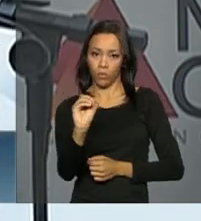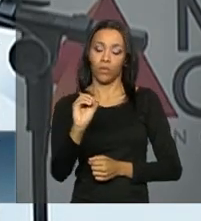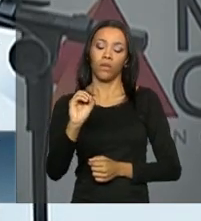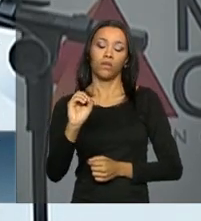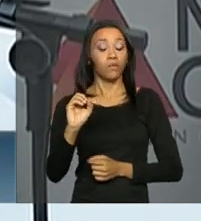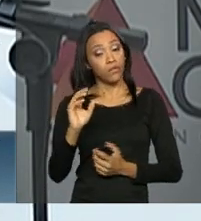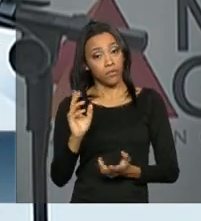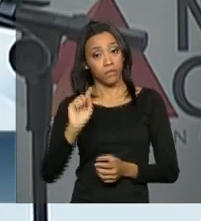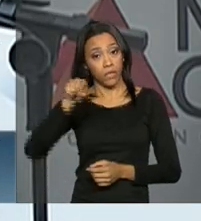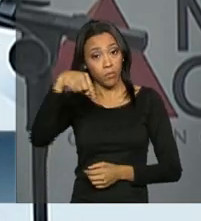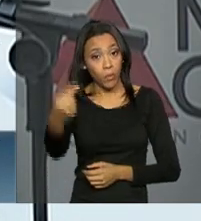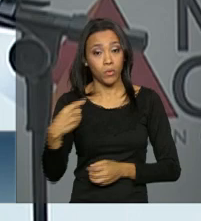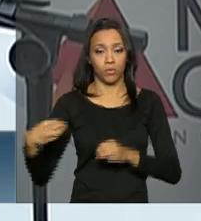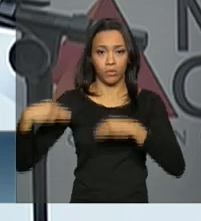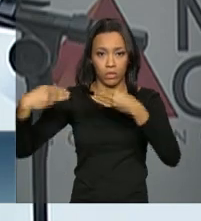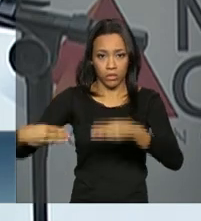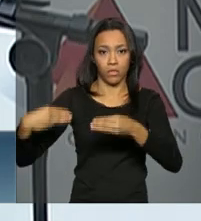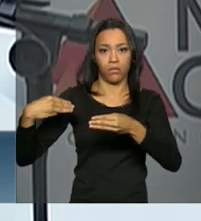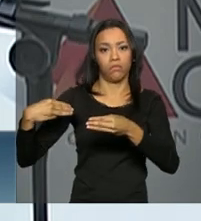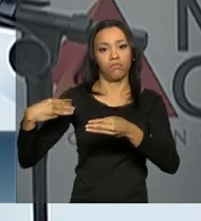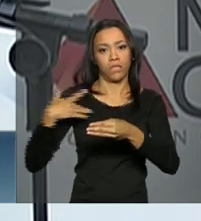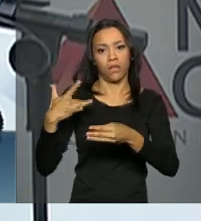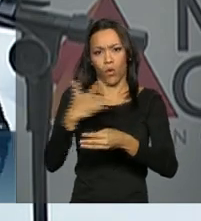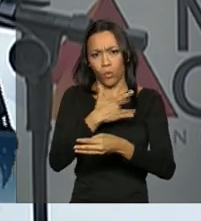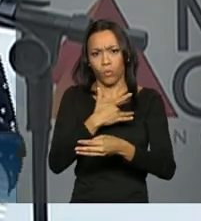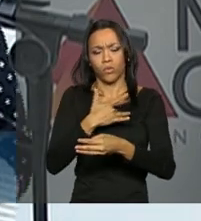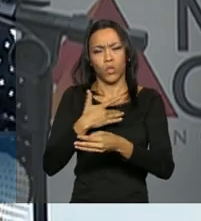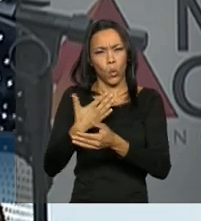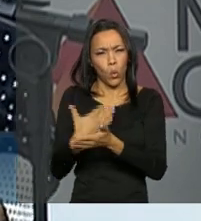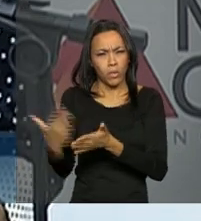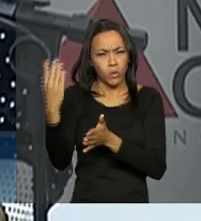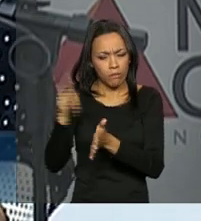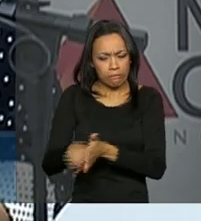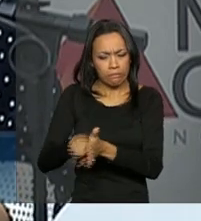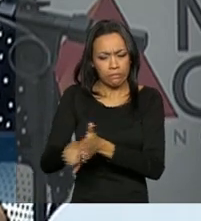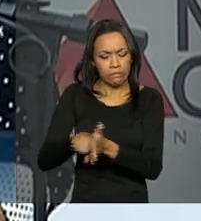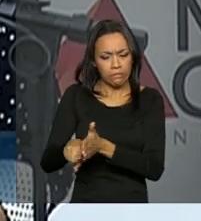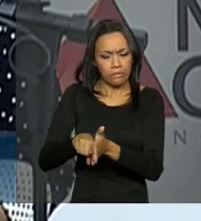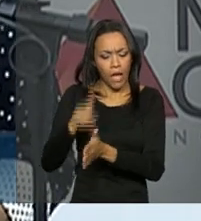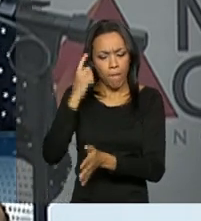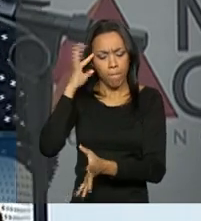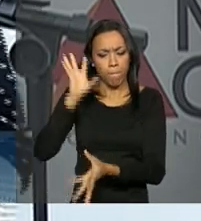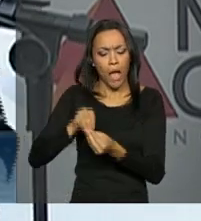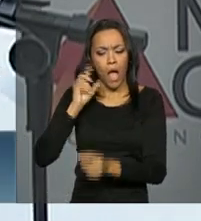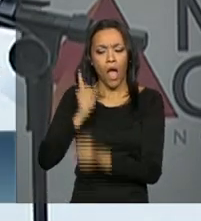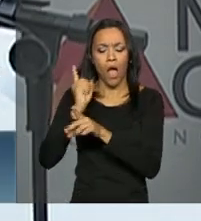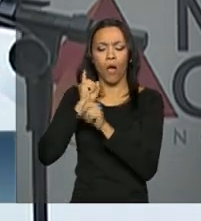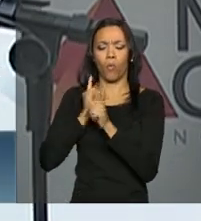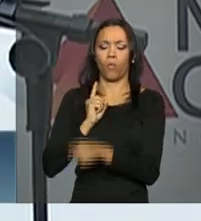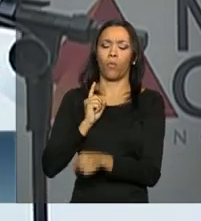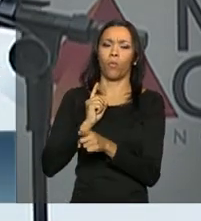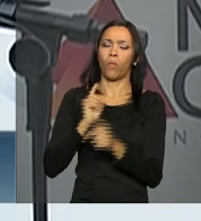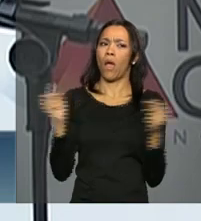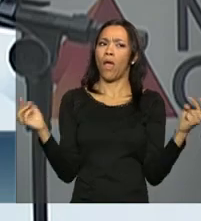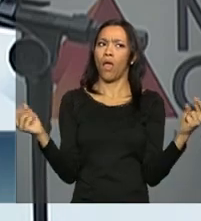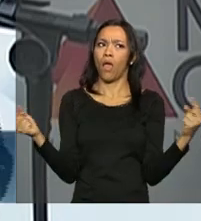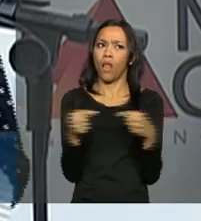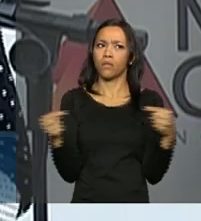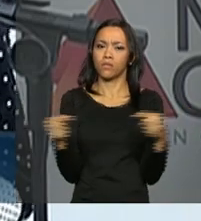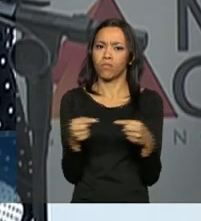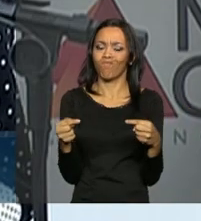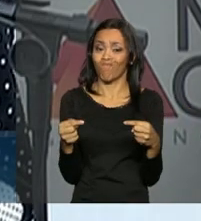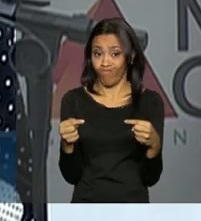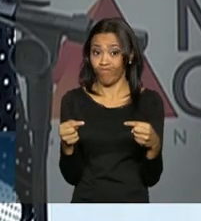Ministério da Saúde começou a investigar e chegou à conclusão que havia uma relação entre